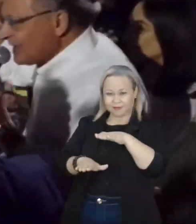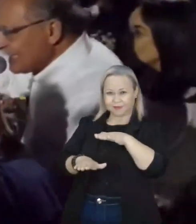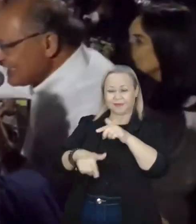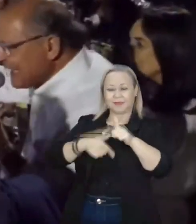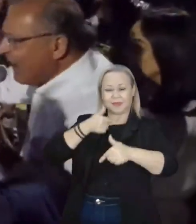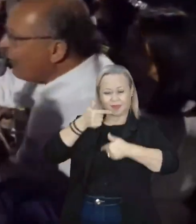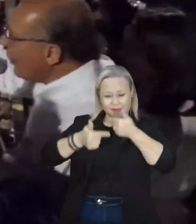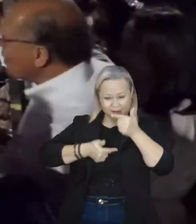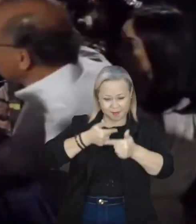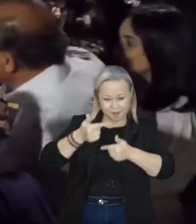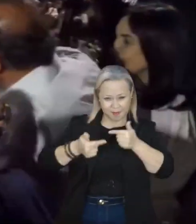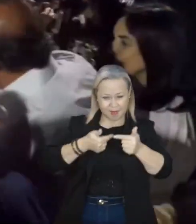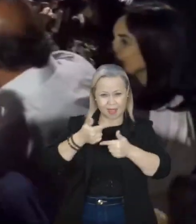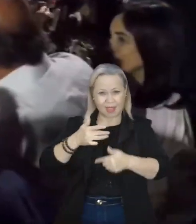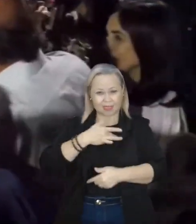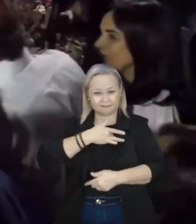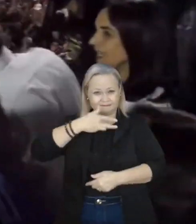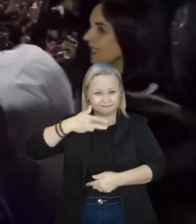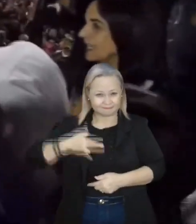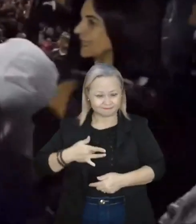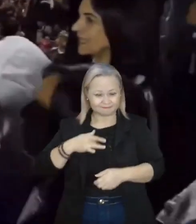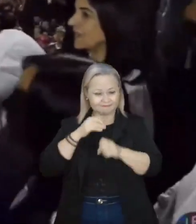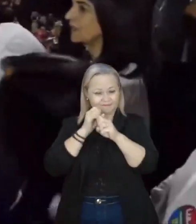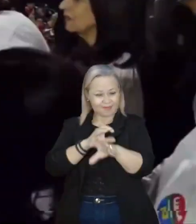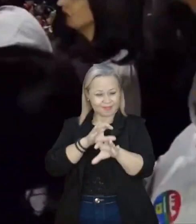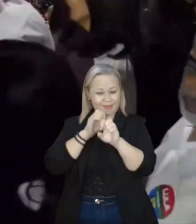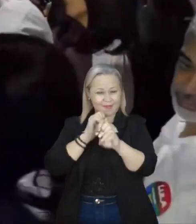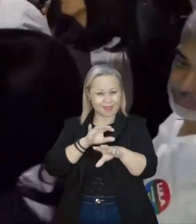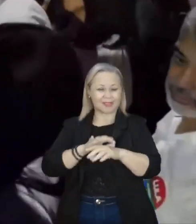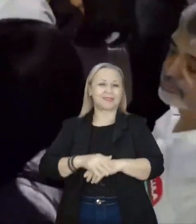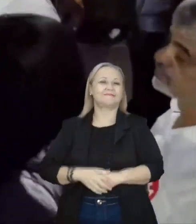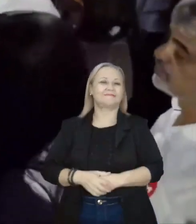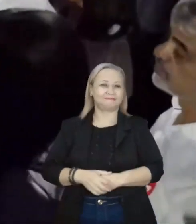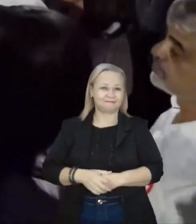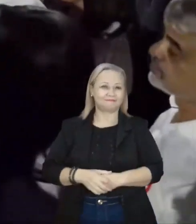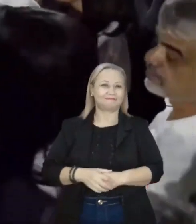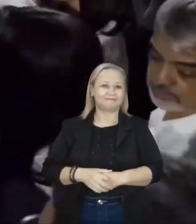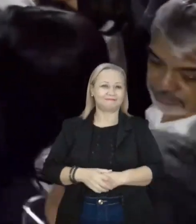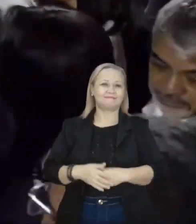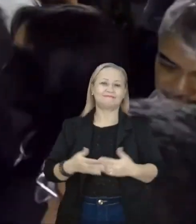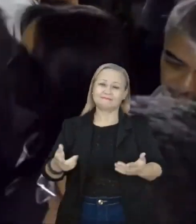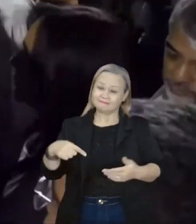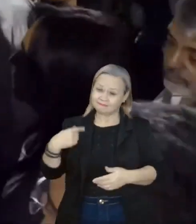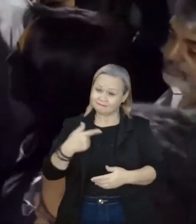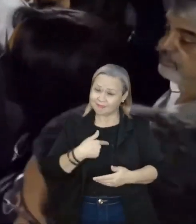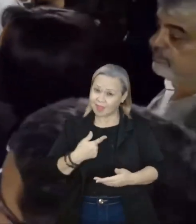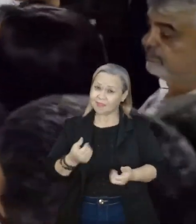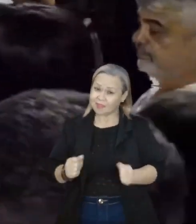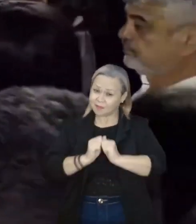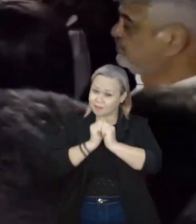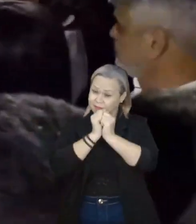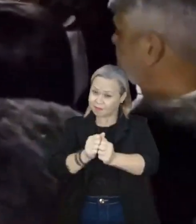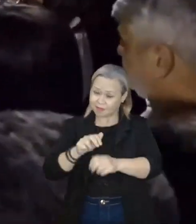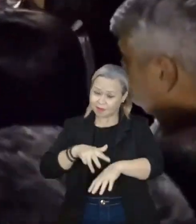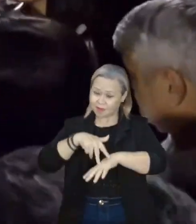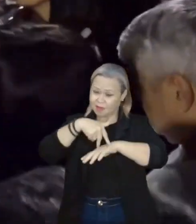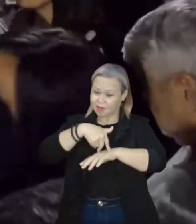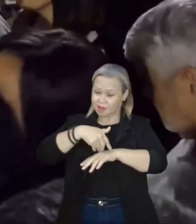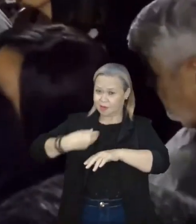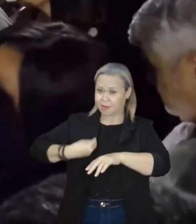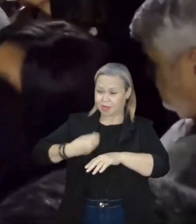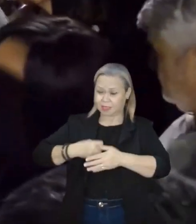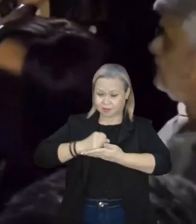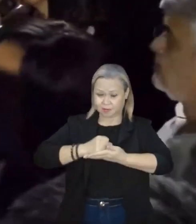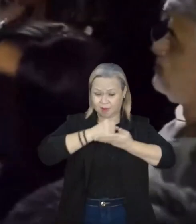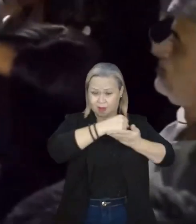emprego, saúde, educação. Conte conosco, presidente Lula, para